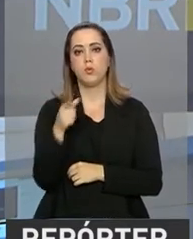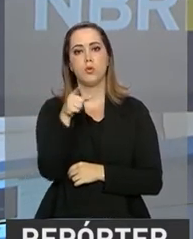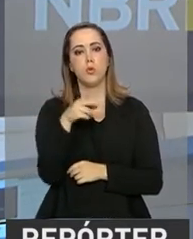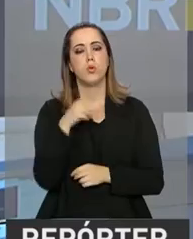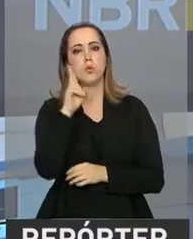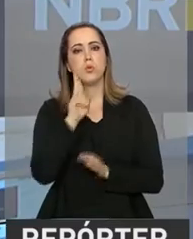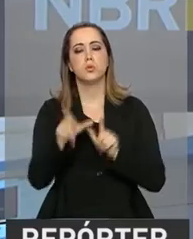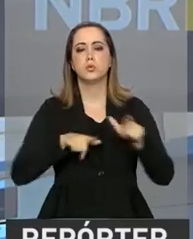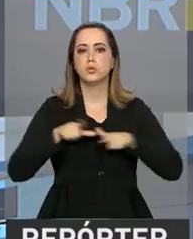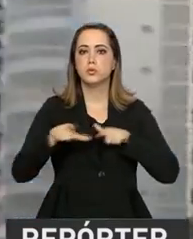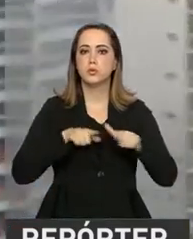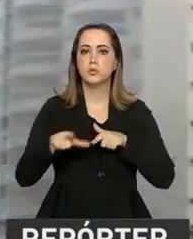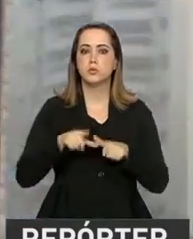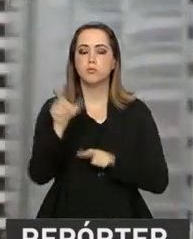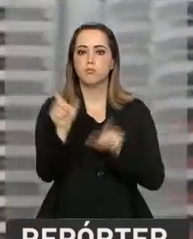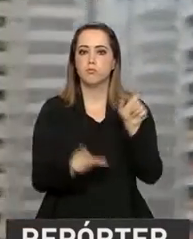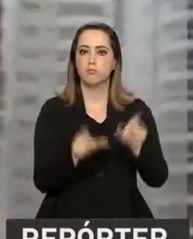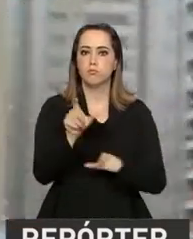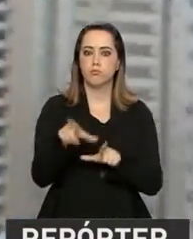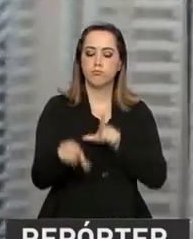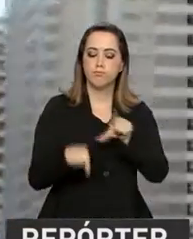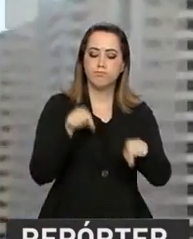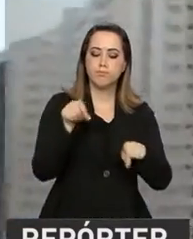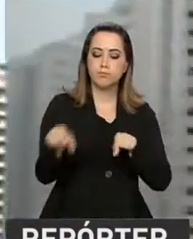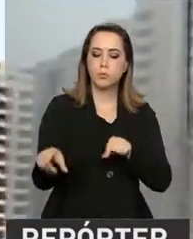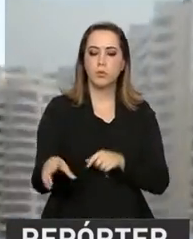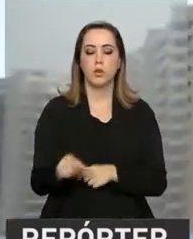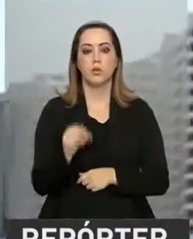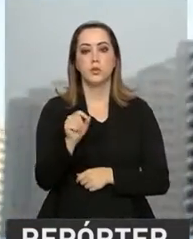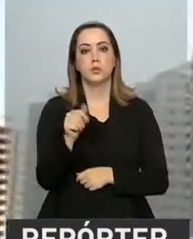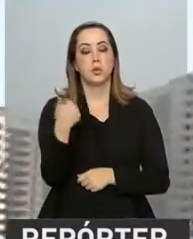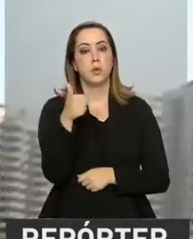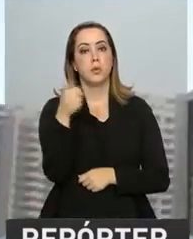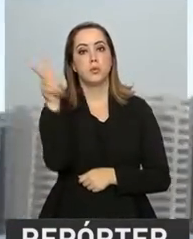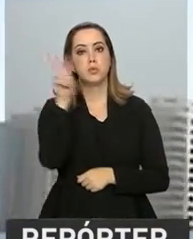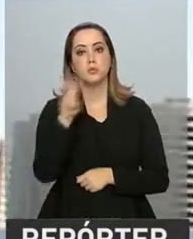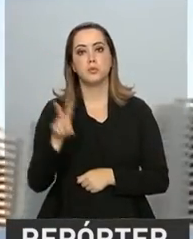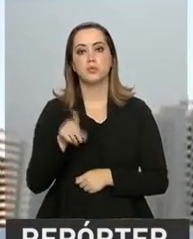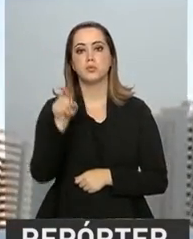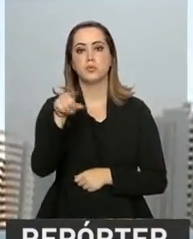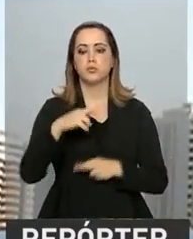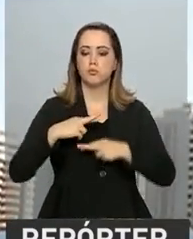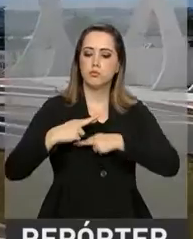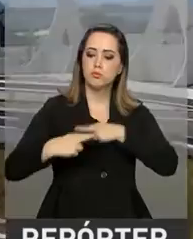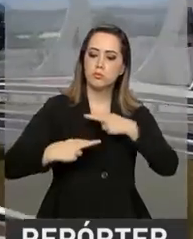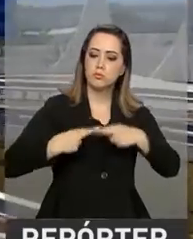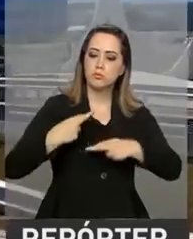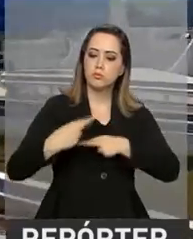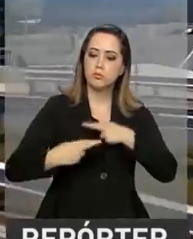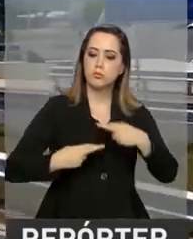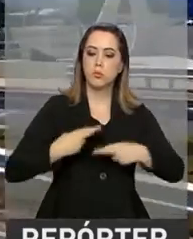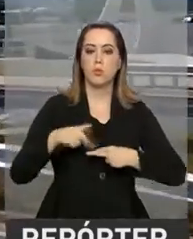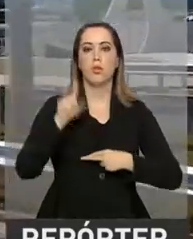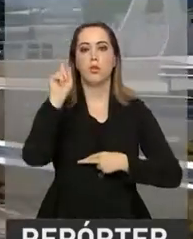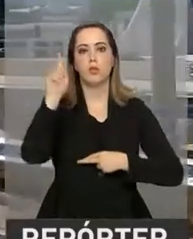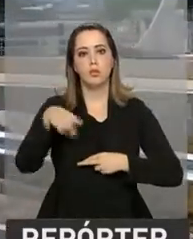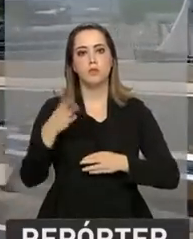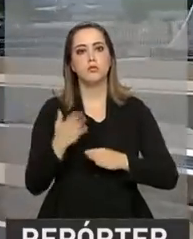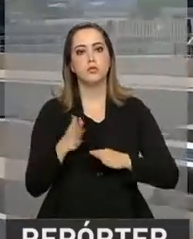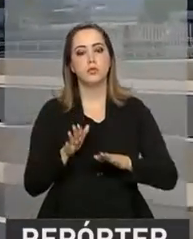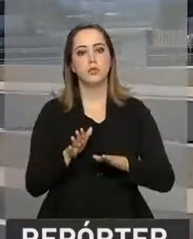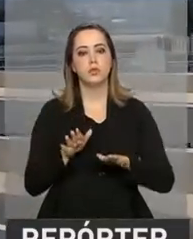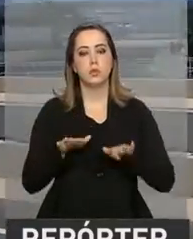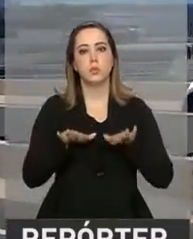inclusiva é a primeira vez na história das olimpíadas que a reciclagem de materiais é feita com inclusão social